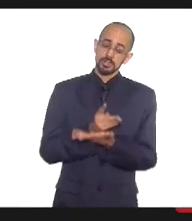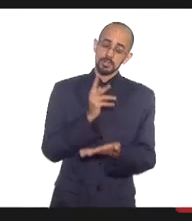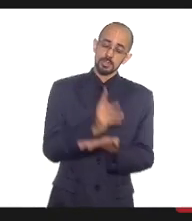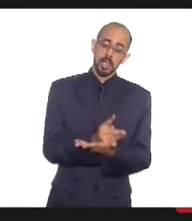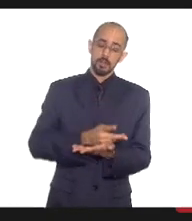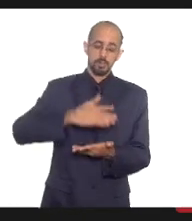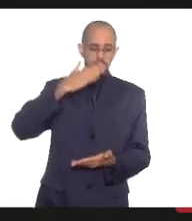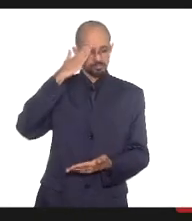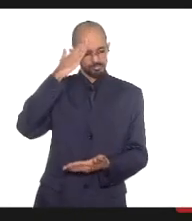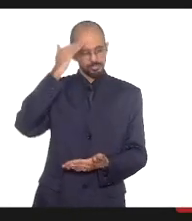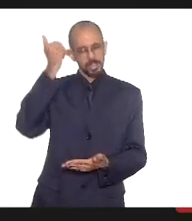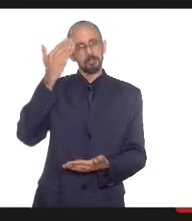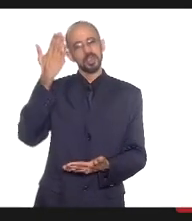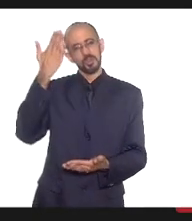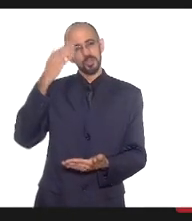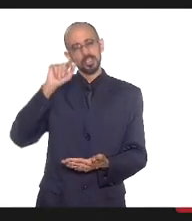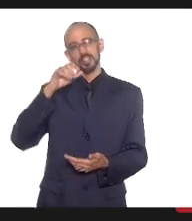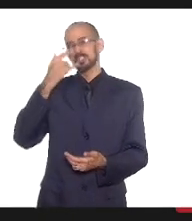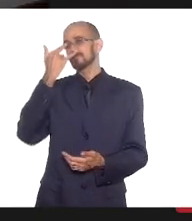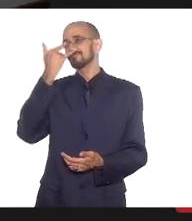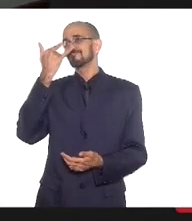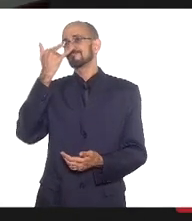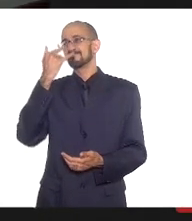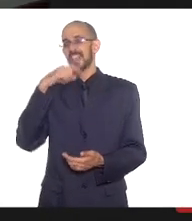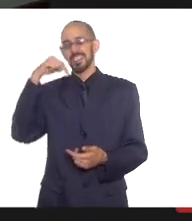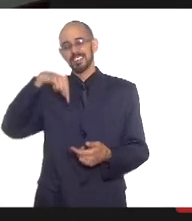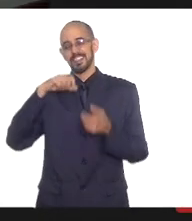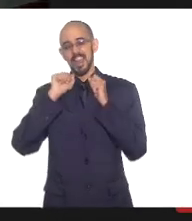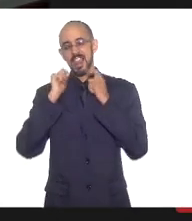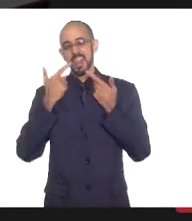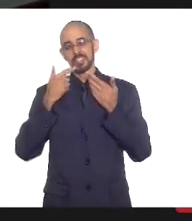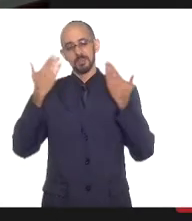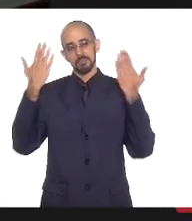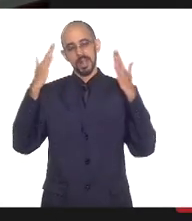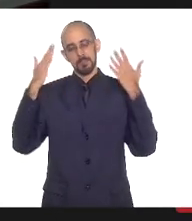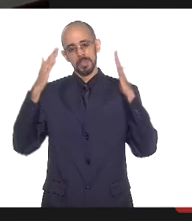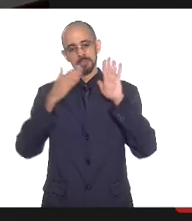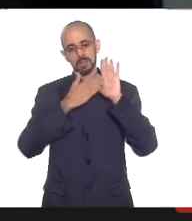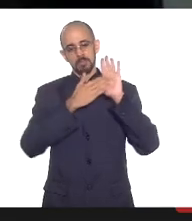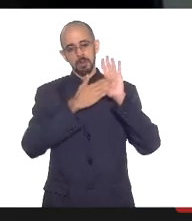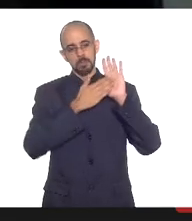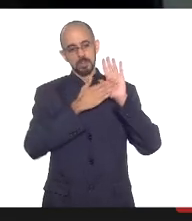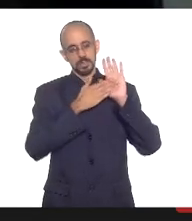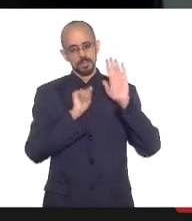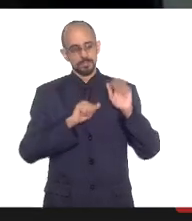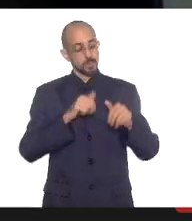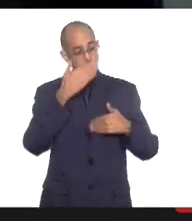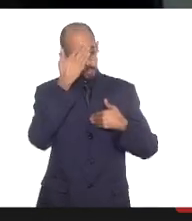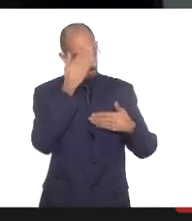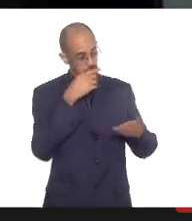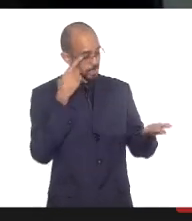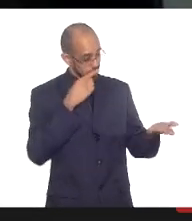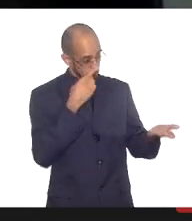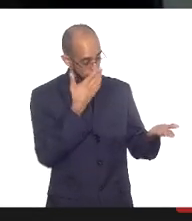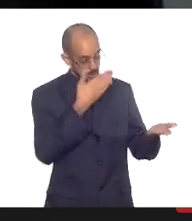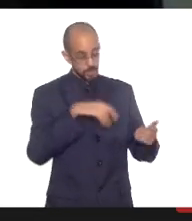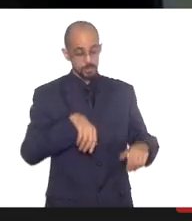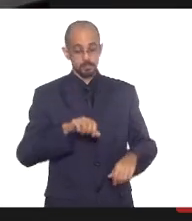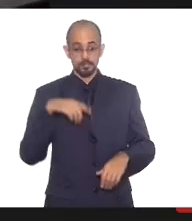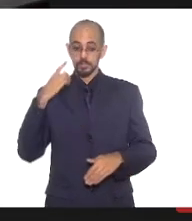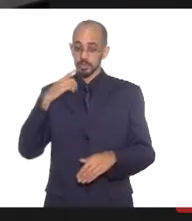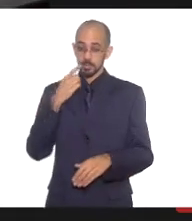dentro da alerj parabéns pelo pela proposta obrigada a deputada enfermeira Rejane o deputado Rubens